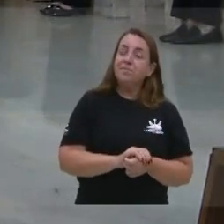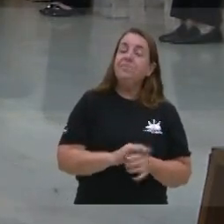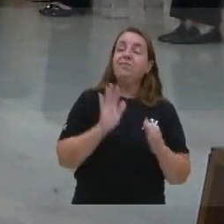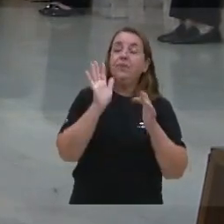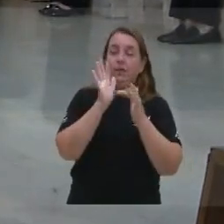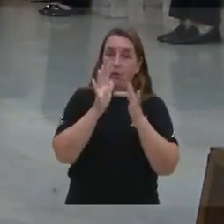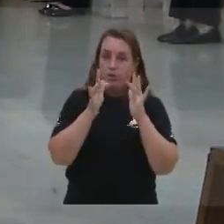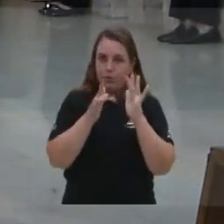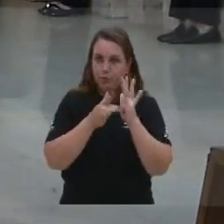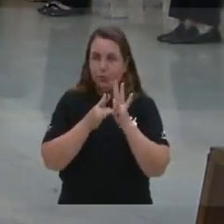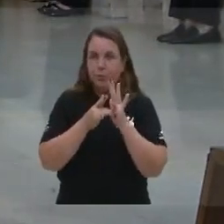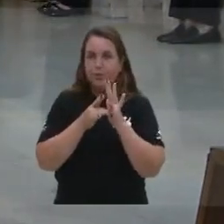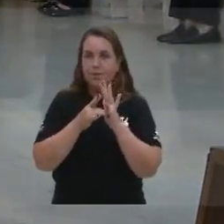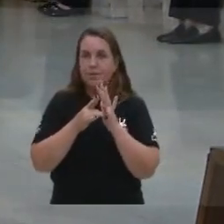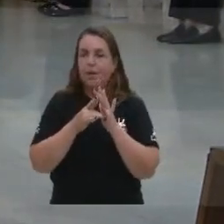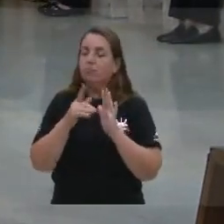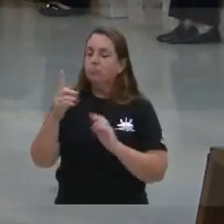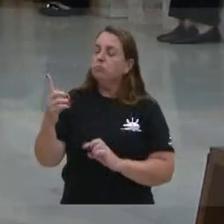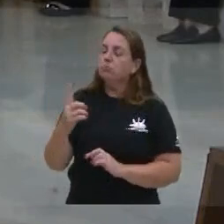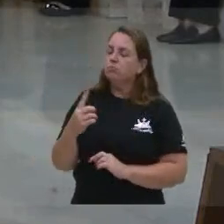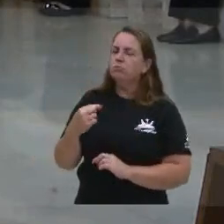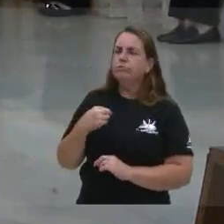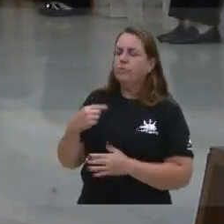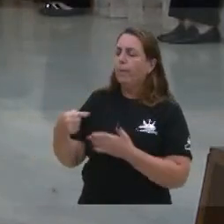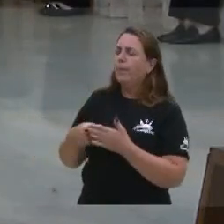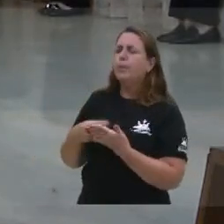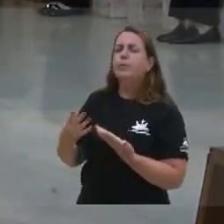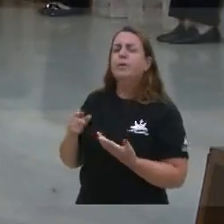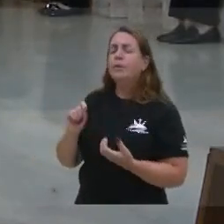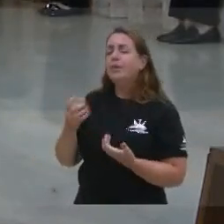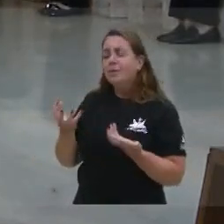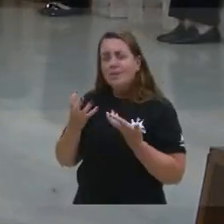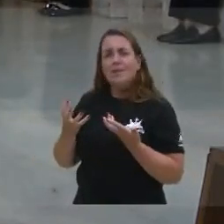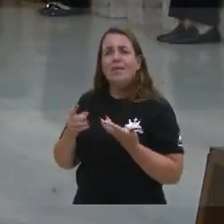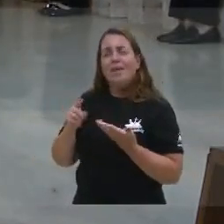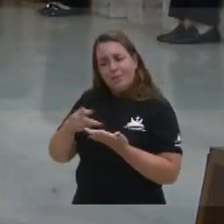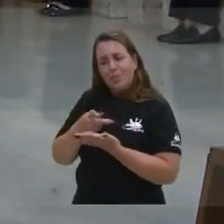Jesus se volta para nós e nos pergunta: o que procurais?